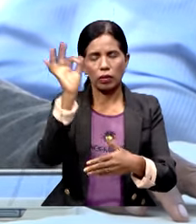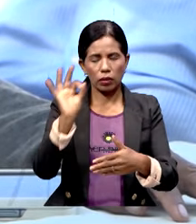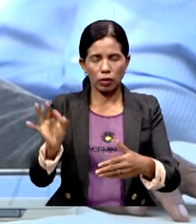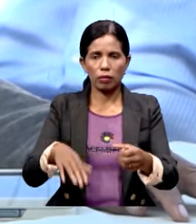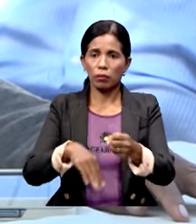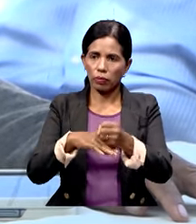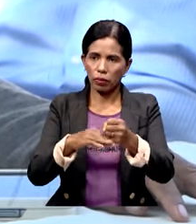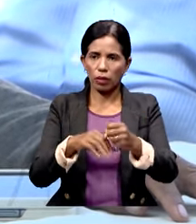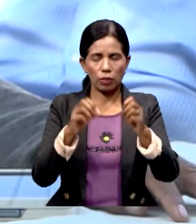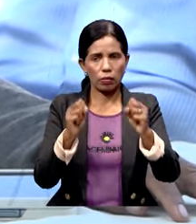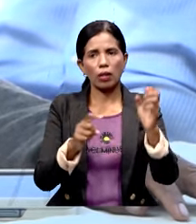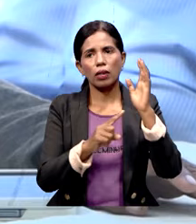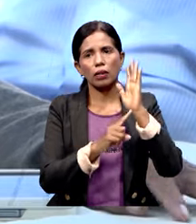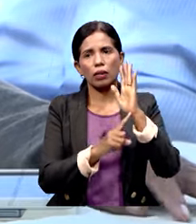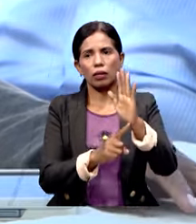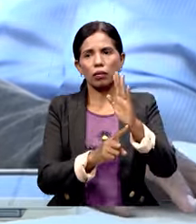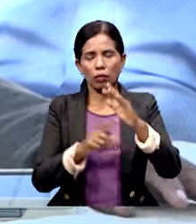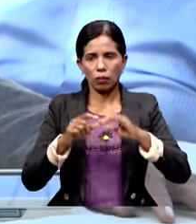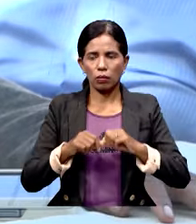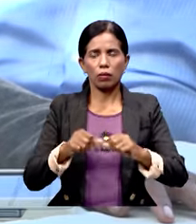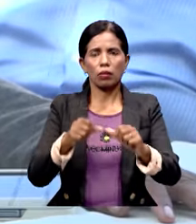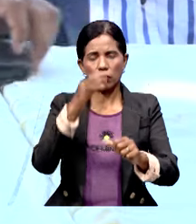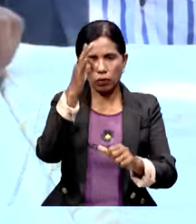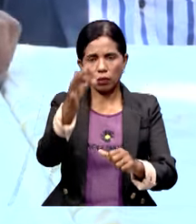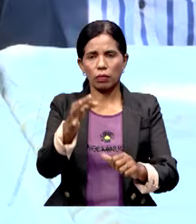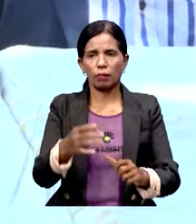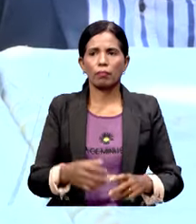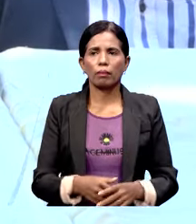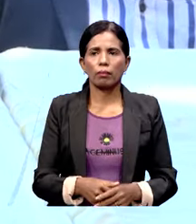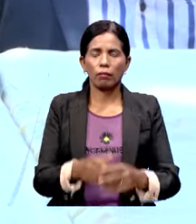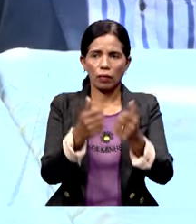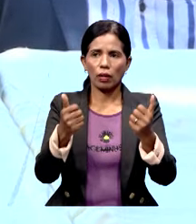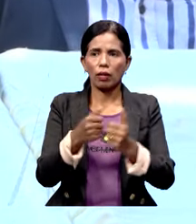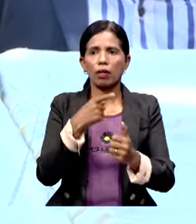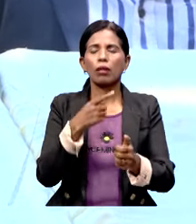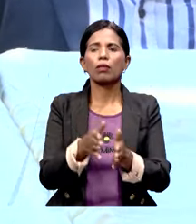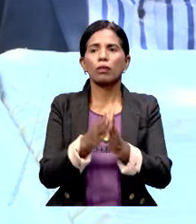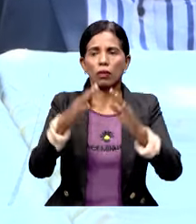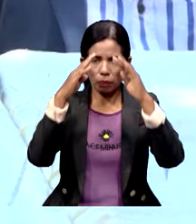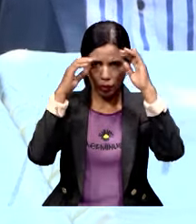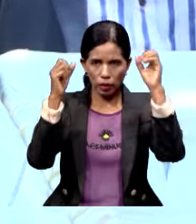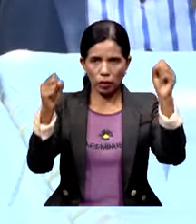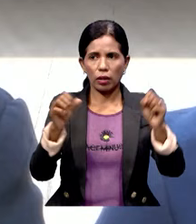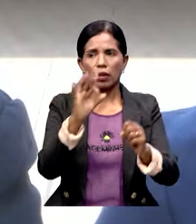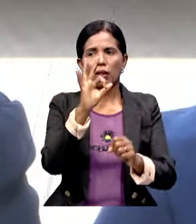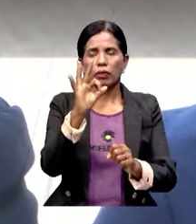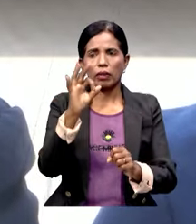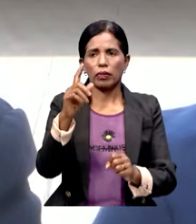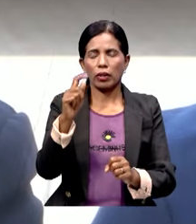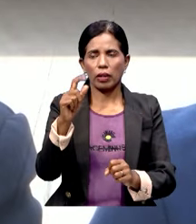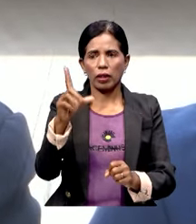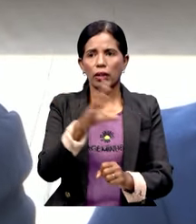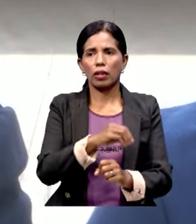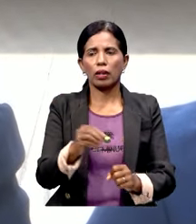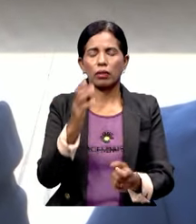bele atu alo continuação ba obra sirne. Associação Nemos, o presidente interino FFTL, atu